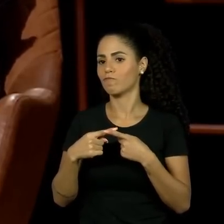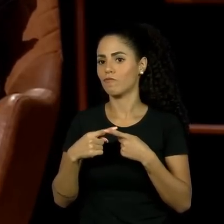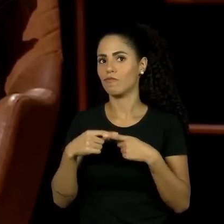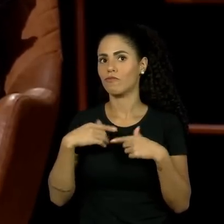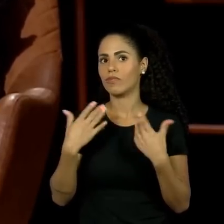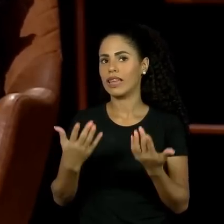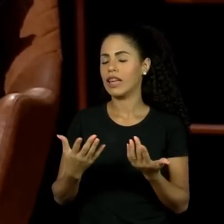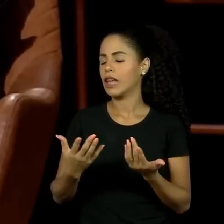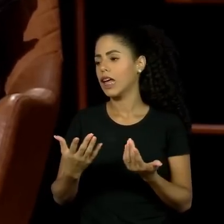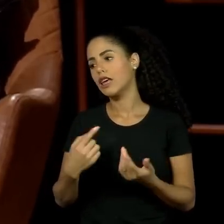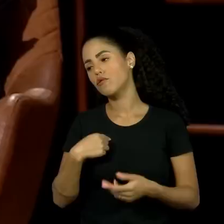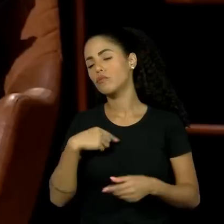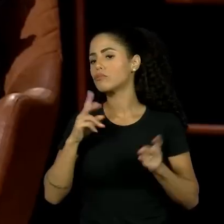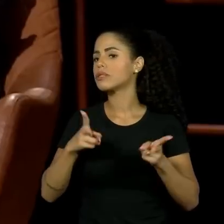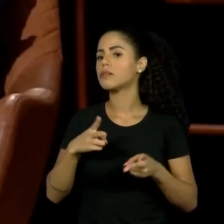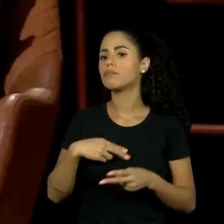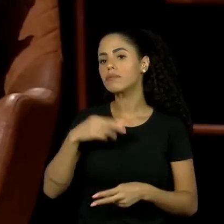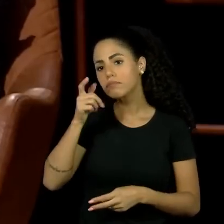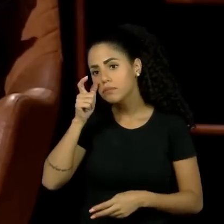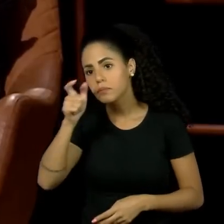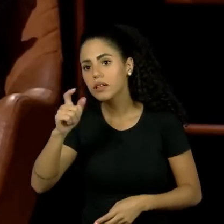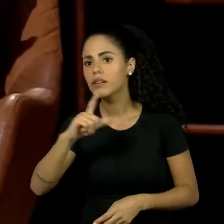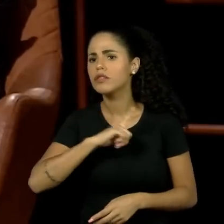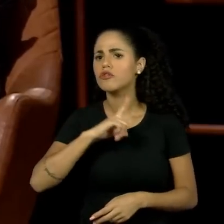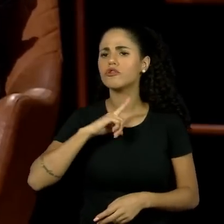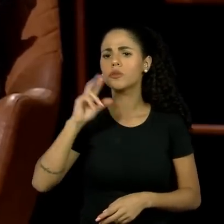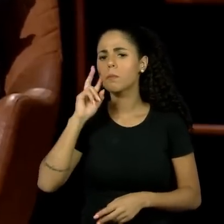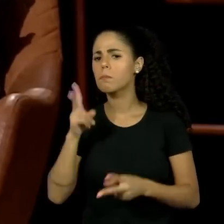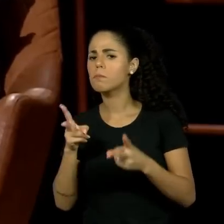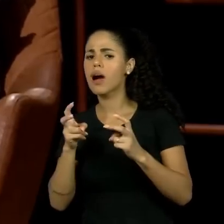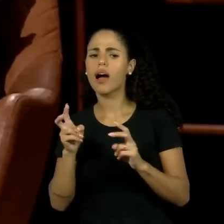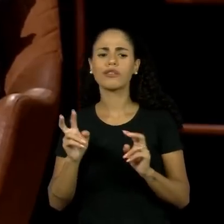Então, eu sempre tive esse olhar.